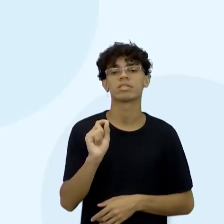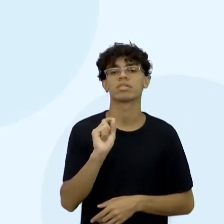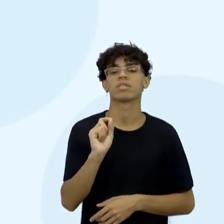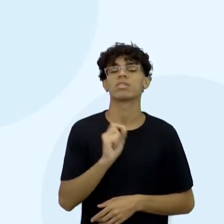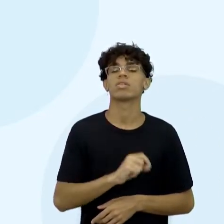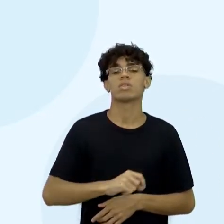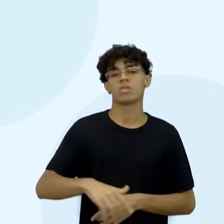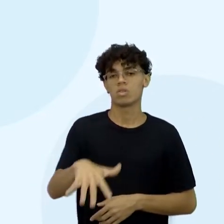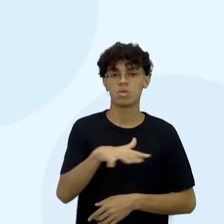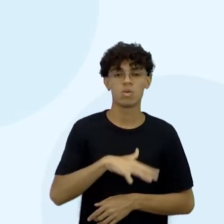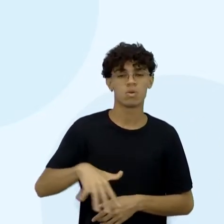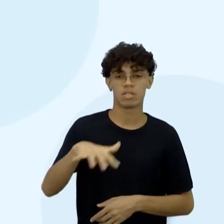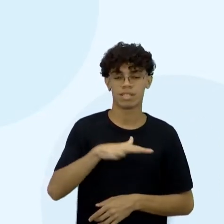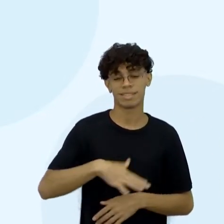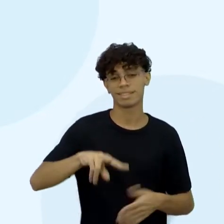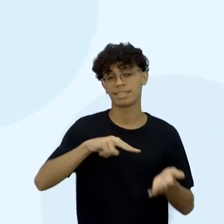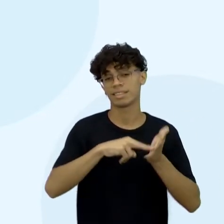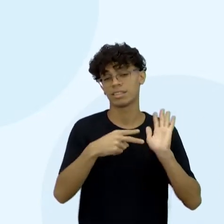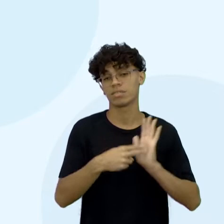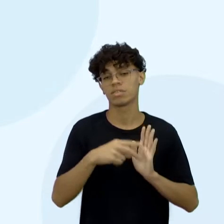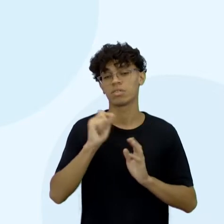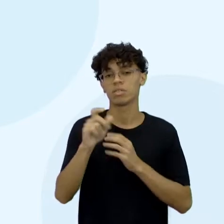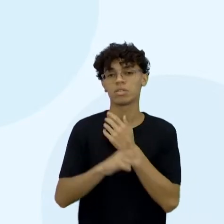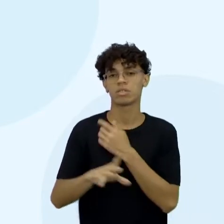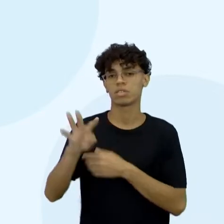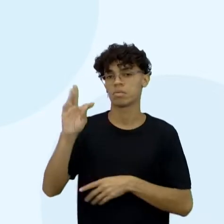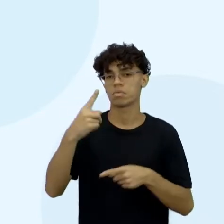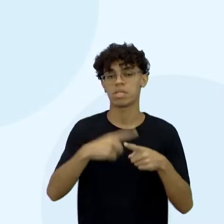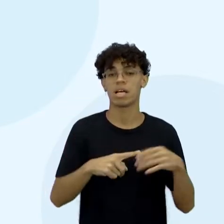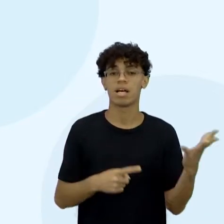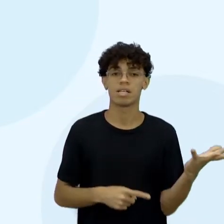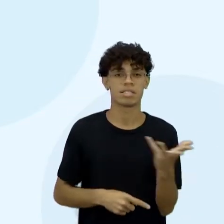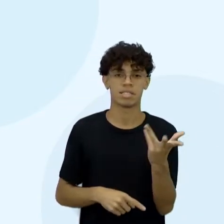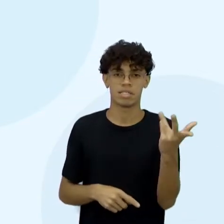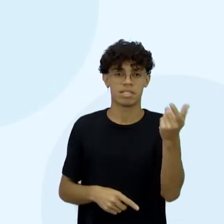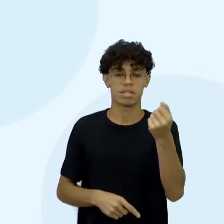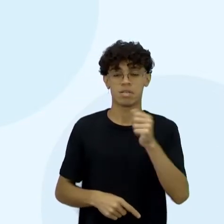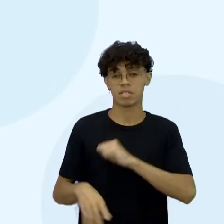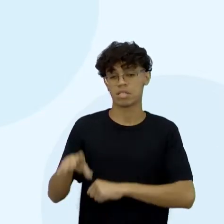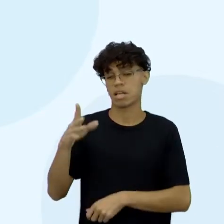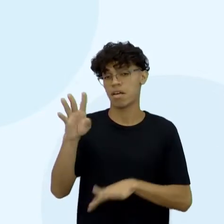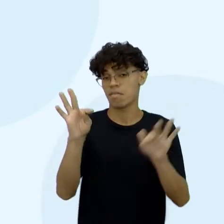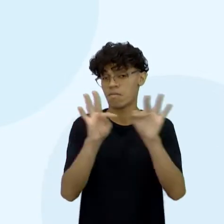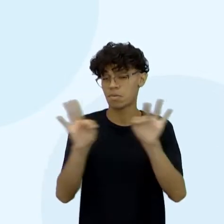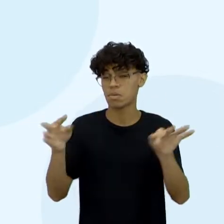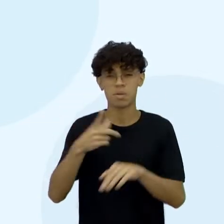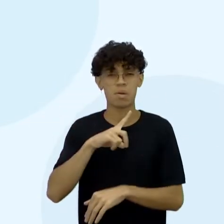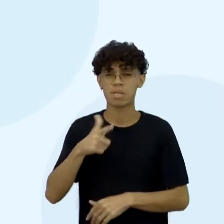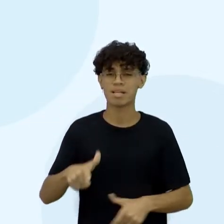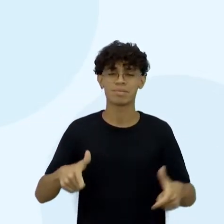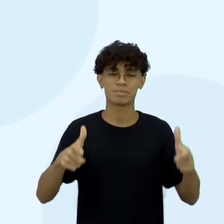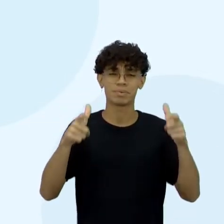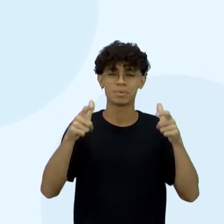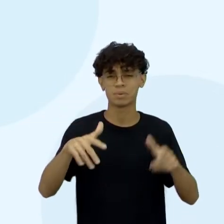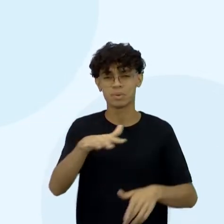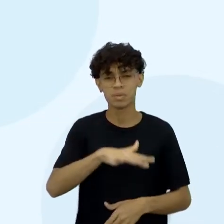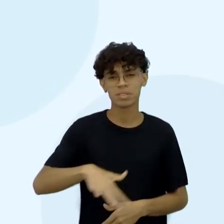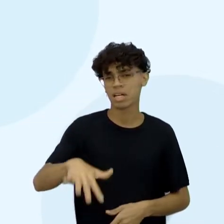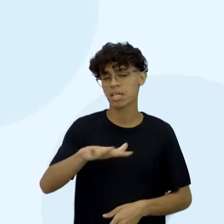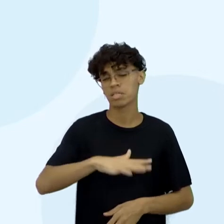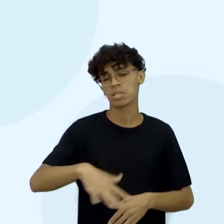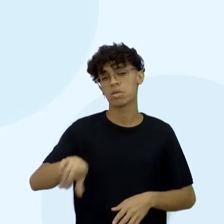o espaço e tempo, tá certo? Porque a aceleração, ela não tem na fórmula dela um espaço, né? É a velocidade pelo